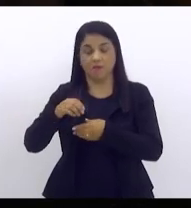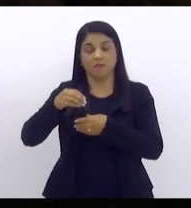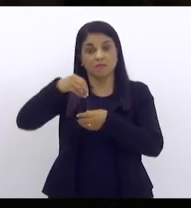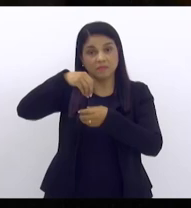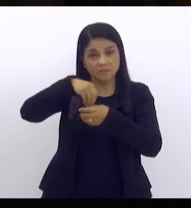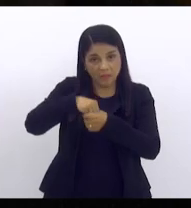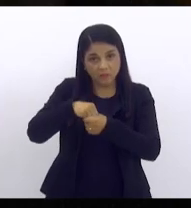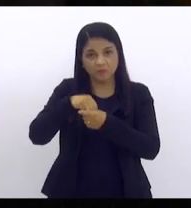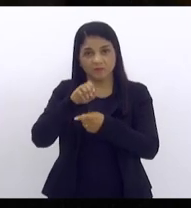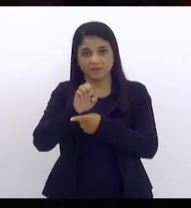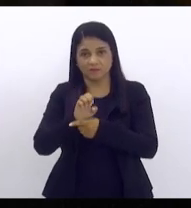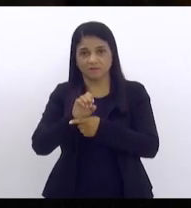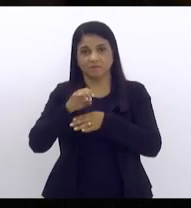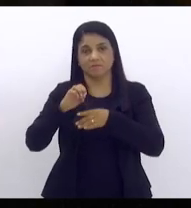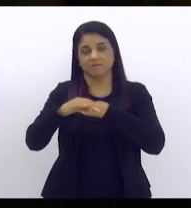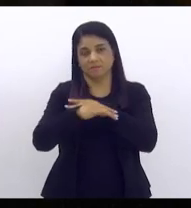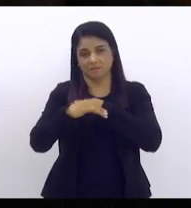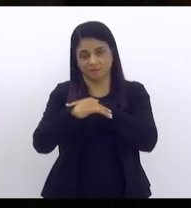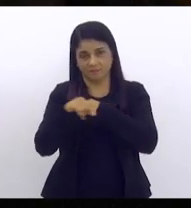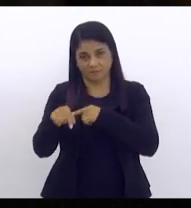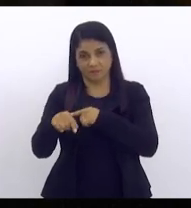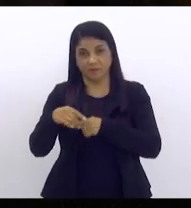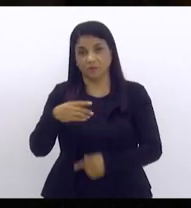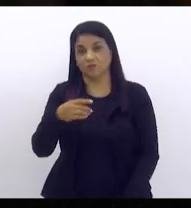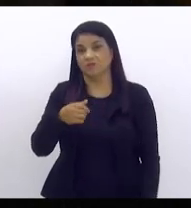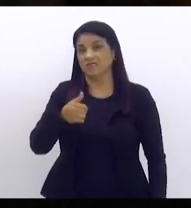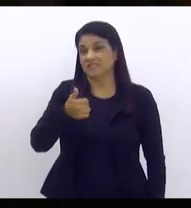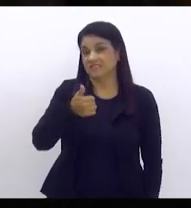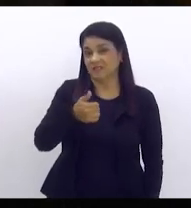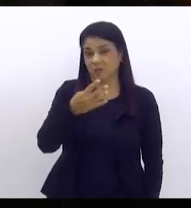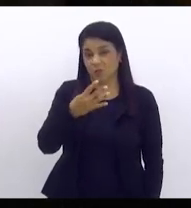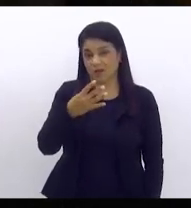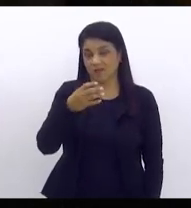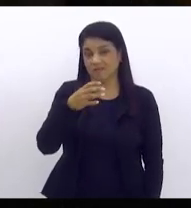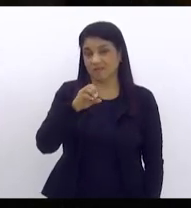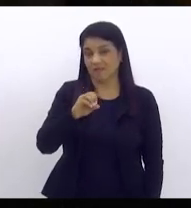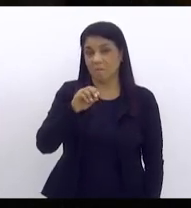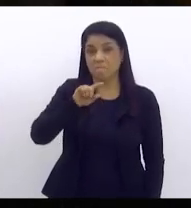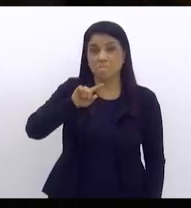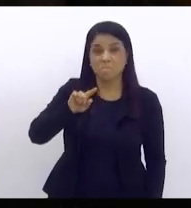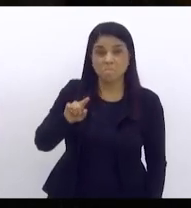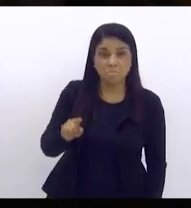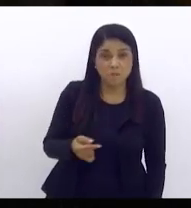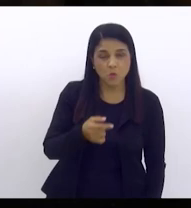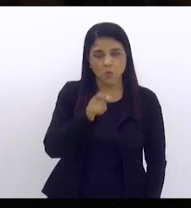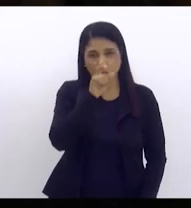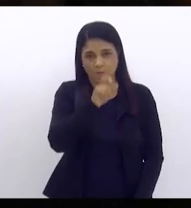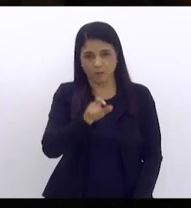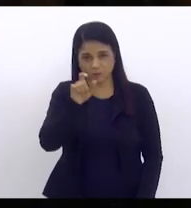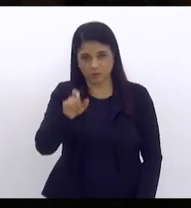ou seja, se fosse reconhecida como um município ou uma cidade, a Maré seria pelo menos